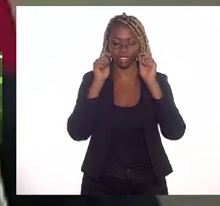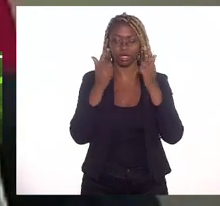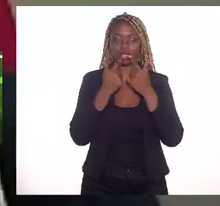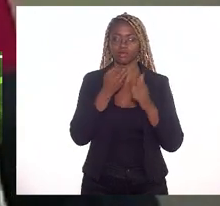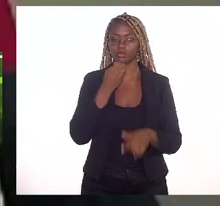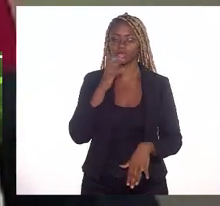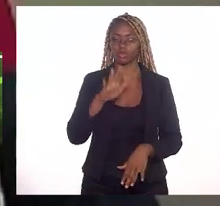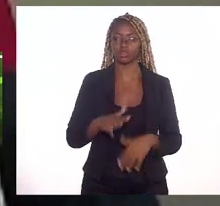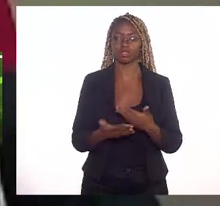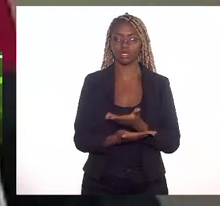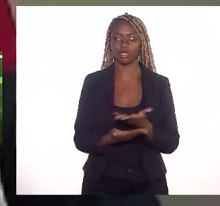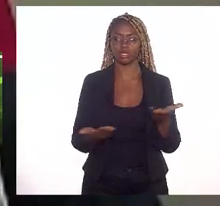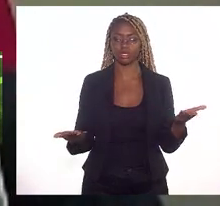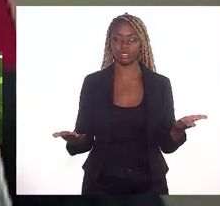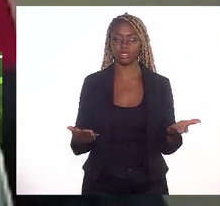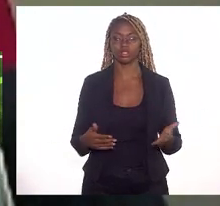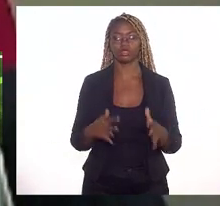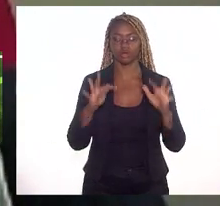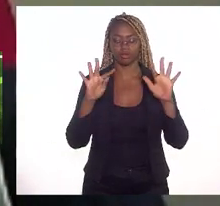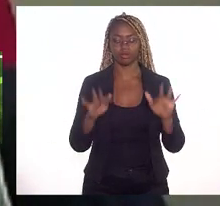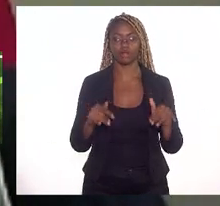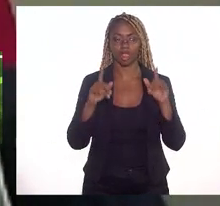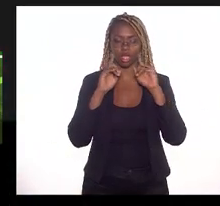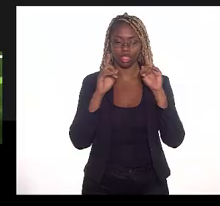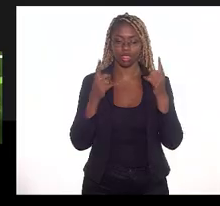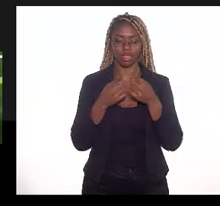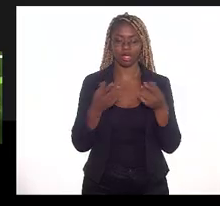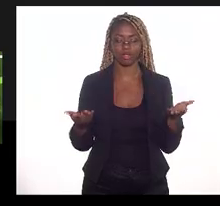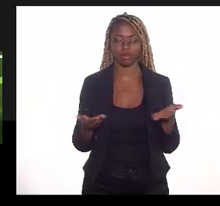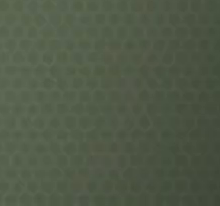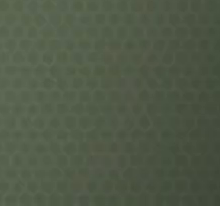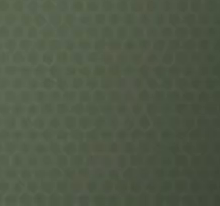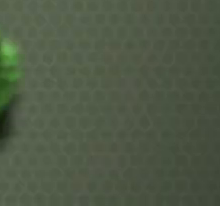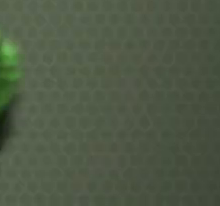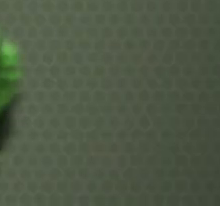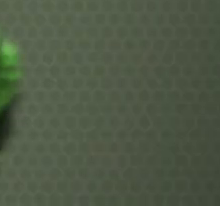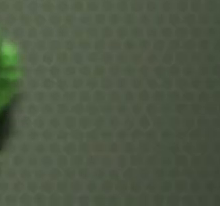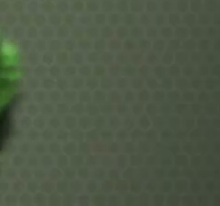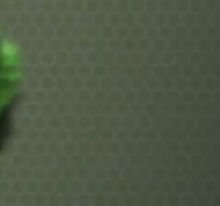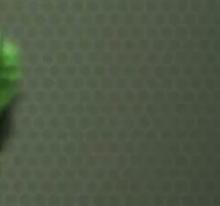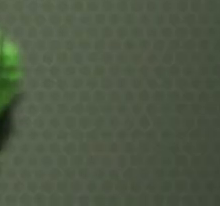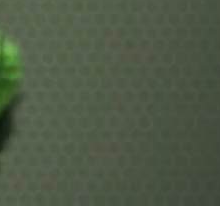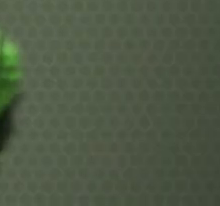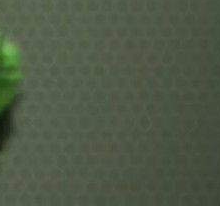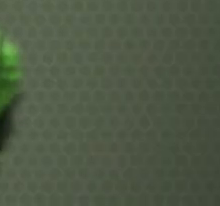a todos e todas. Declaro encerrada a presente audiência. Muito obrigada.